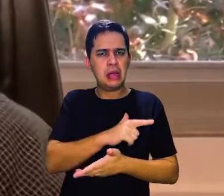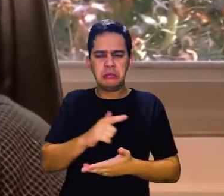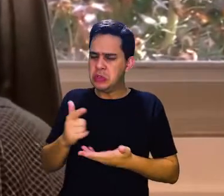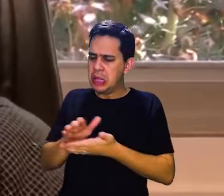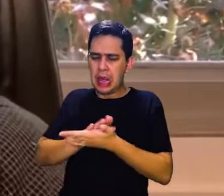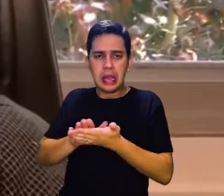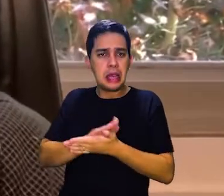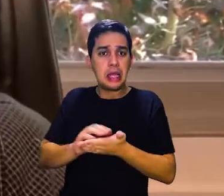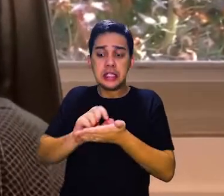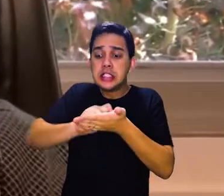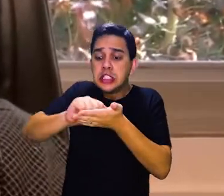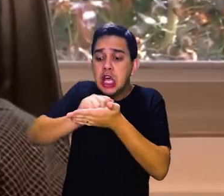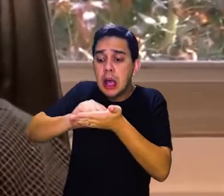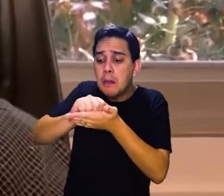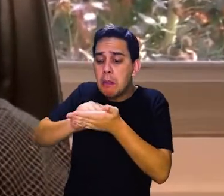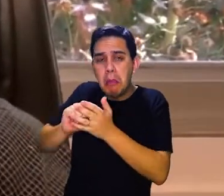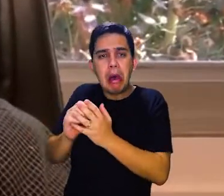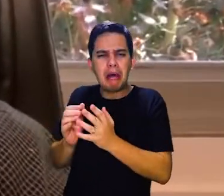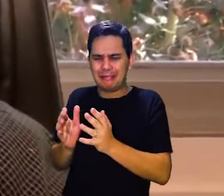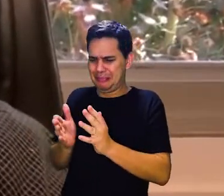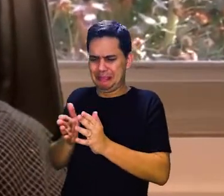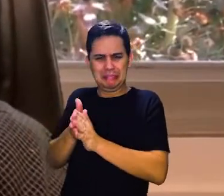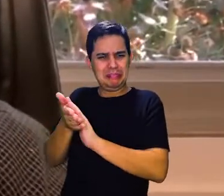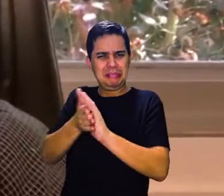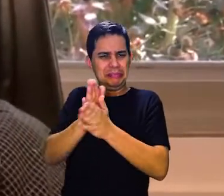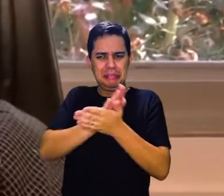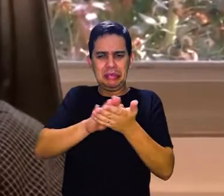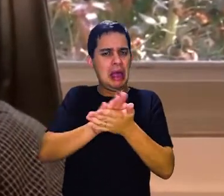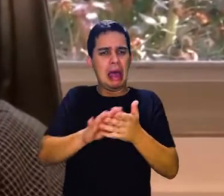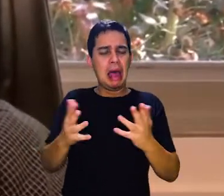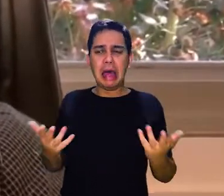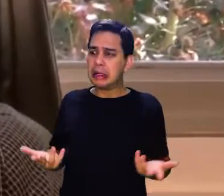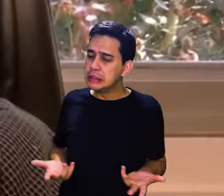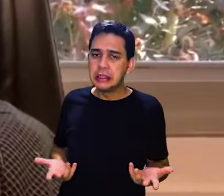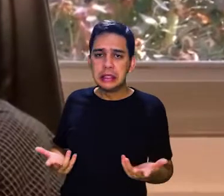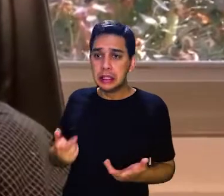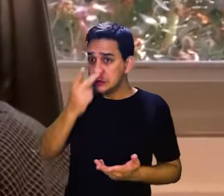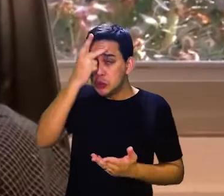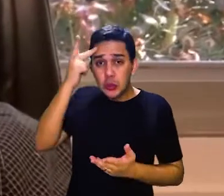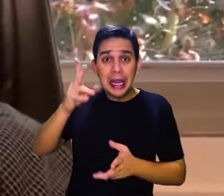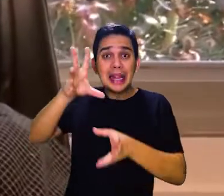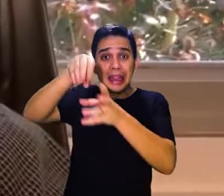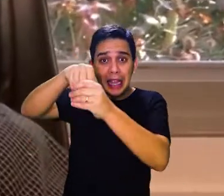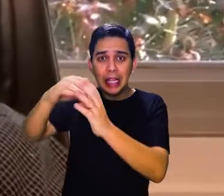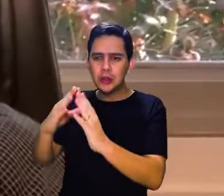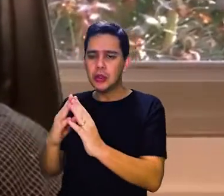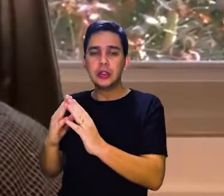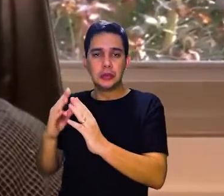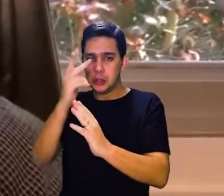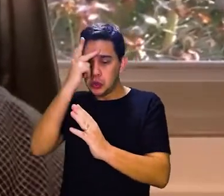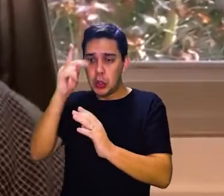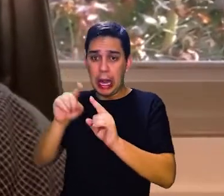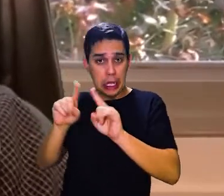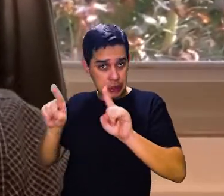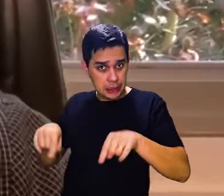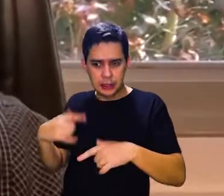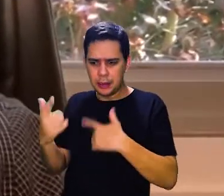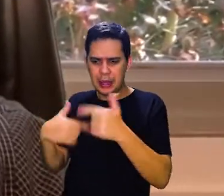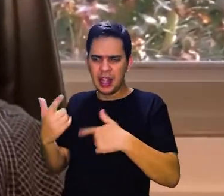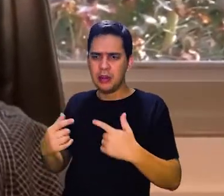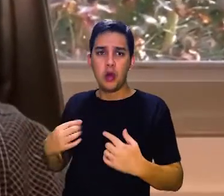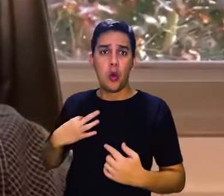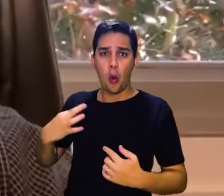os funcionários do sanitário, na verdade, não estavam uniformizados nem